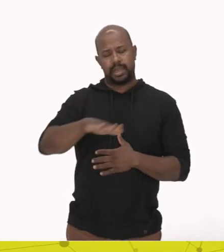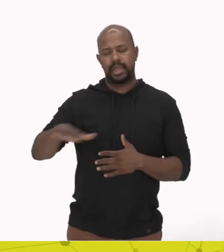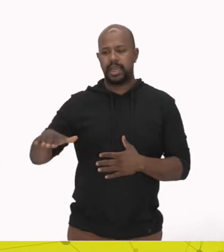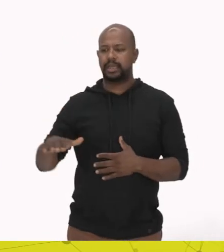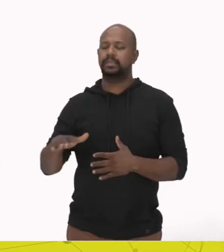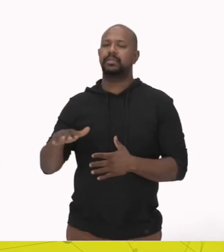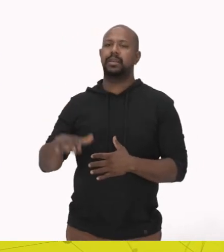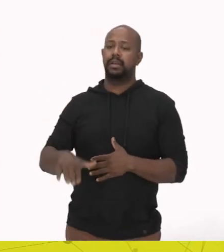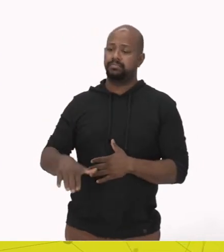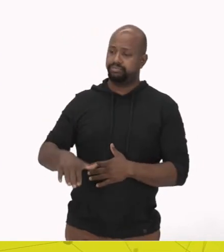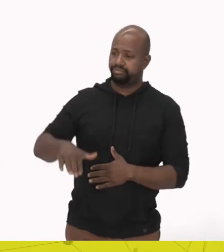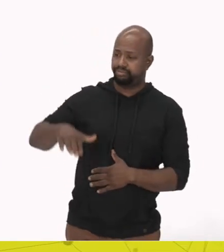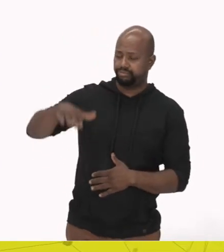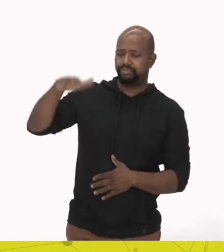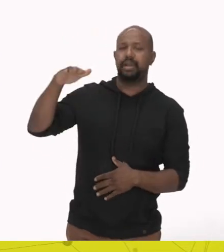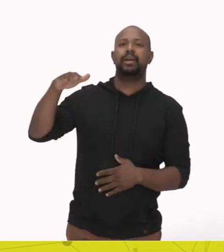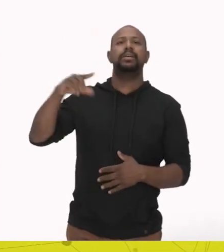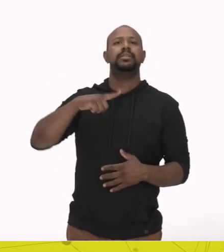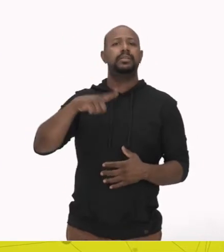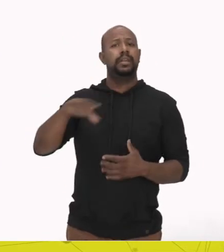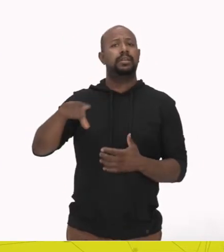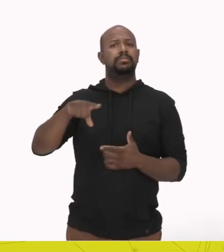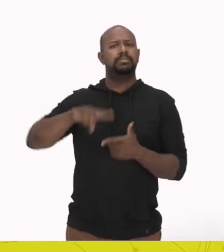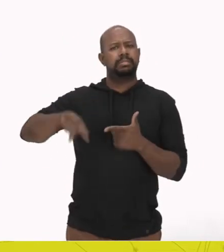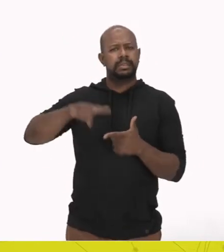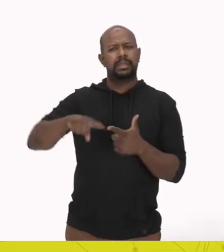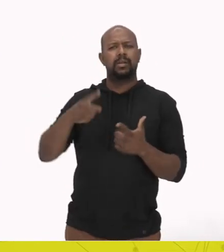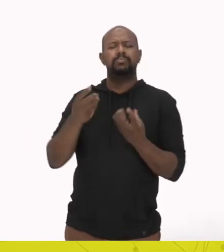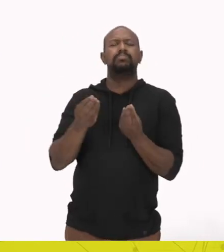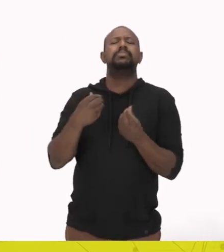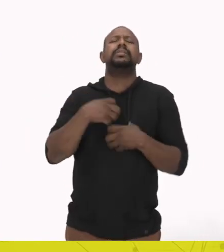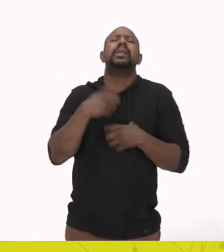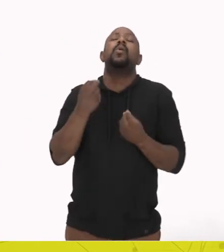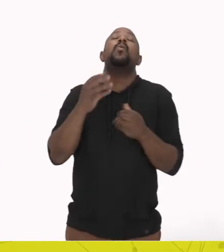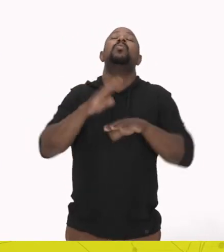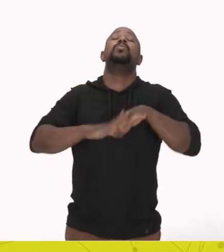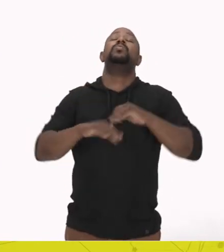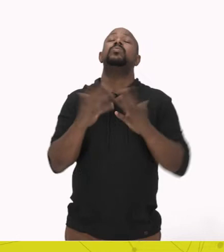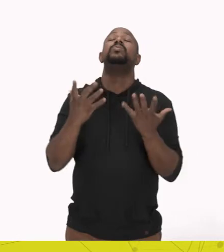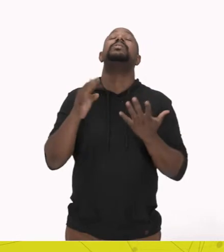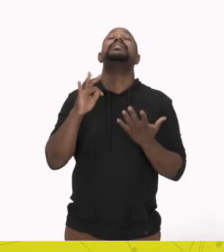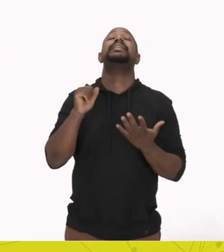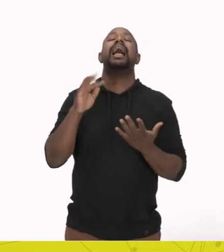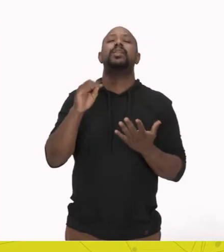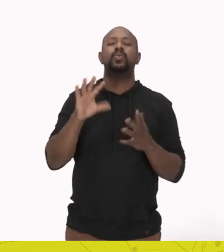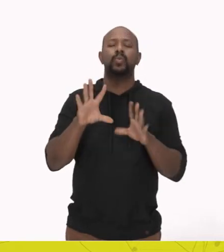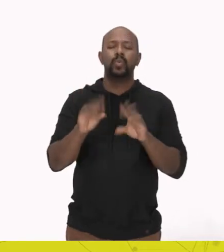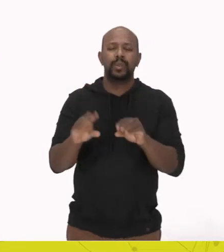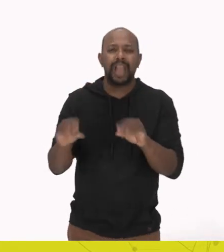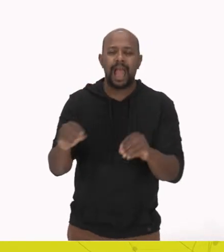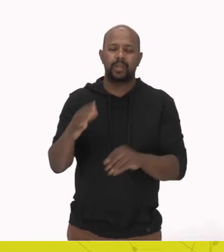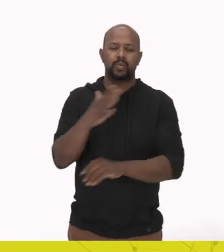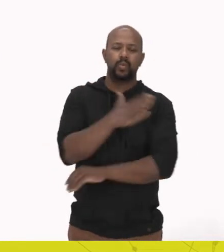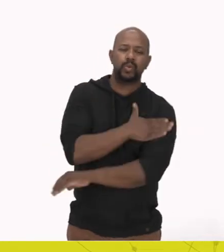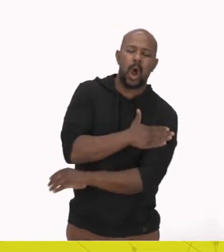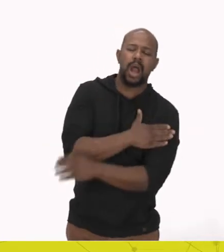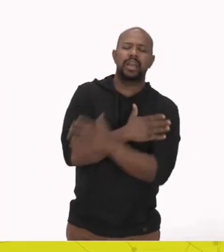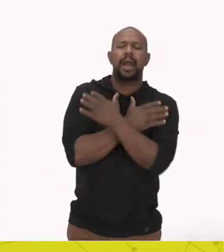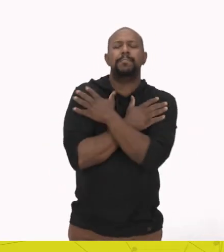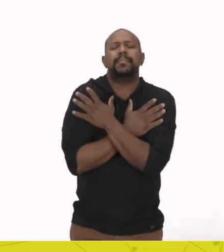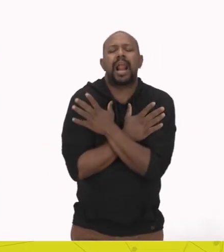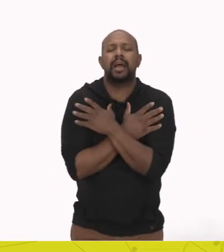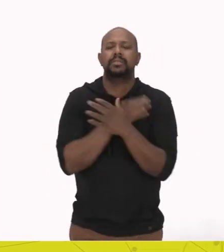caso de uma criança que cresce e tem uma questão sensorial com o tato. Então, o tato, o toque,